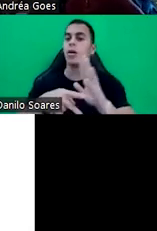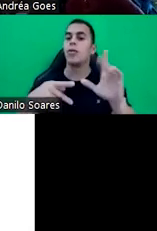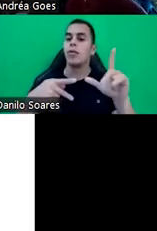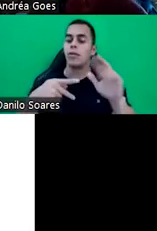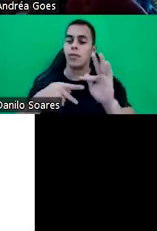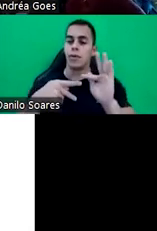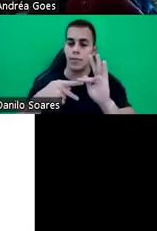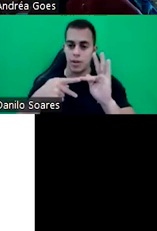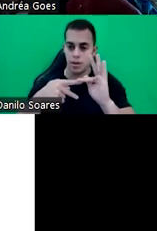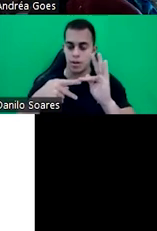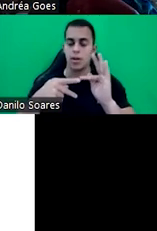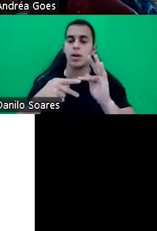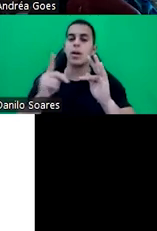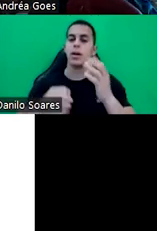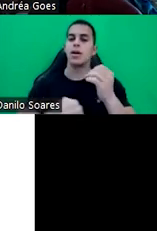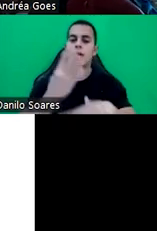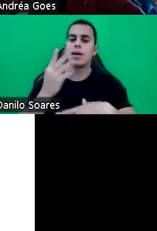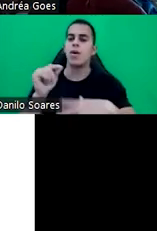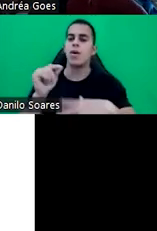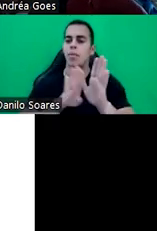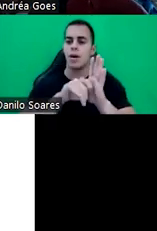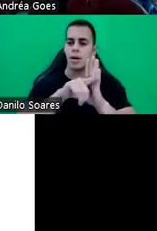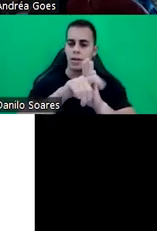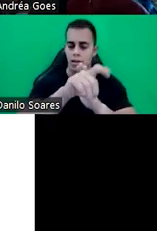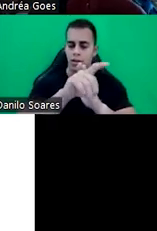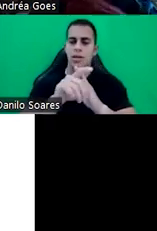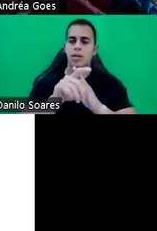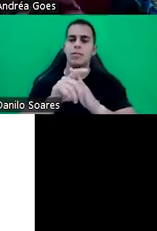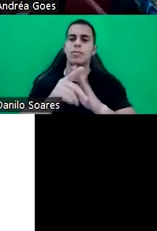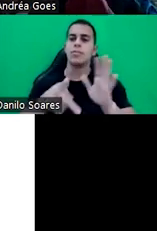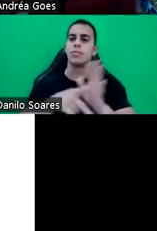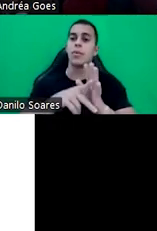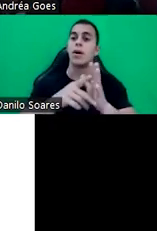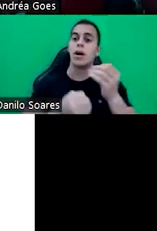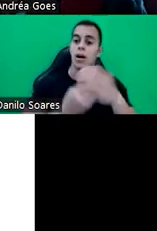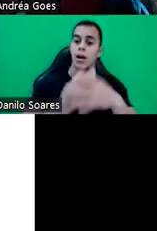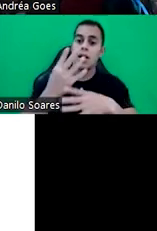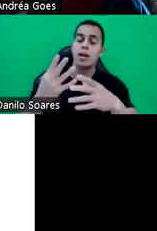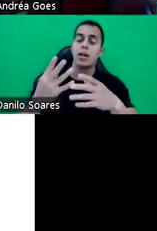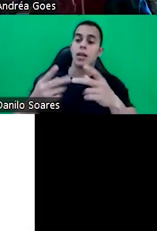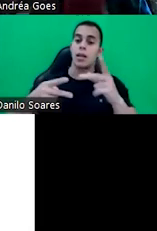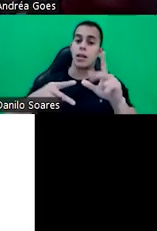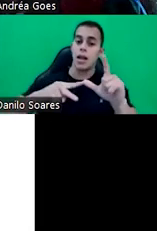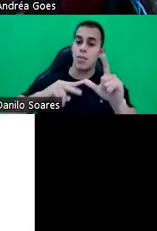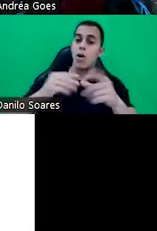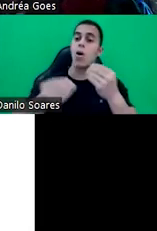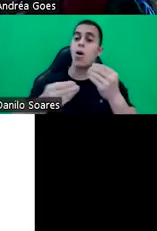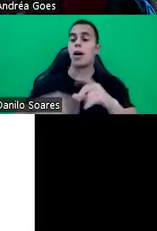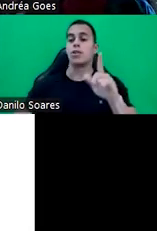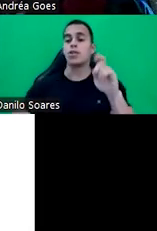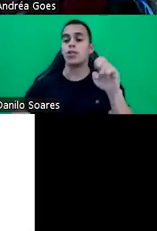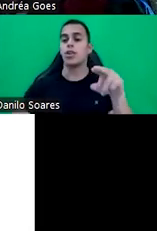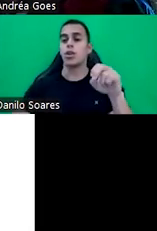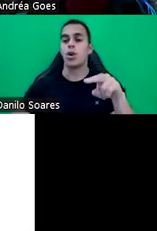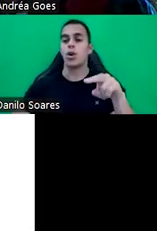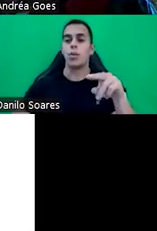aquele grande evento da bactéria sintética, onde ele tornou viável uma bactéria através de um genoma completamente sintético, em que